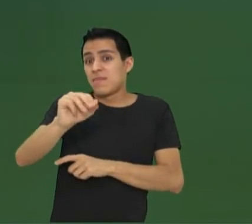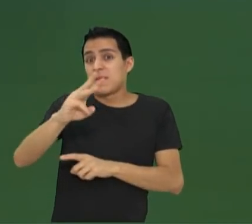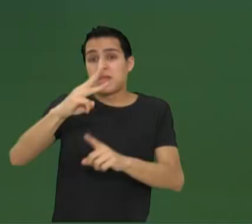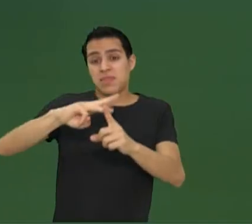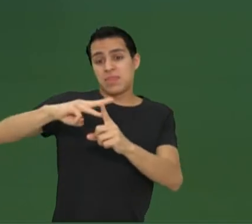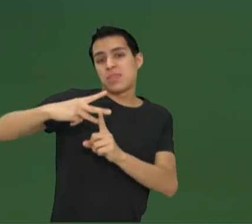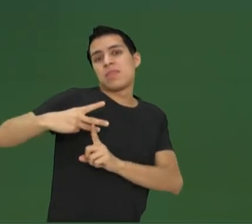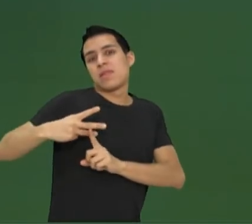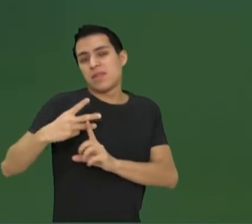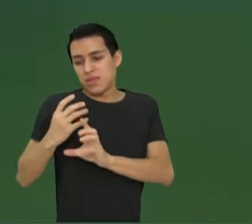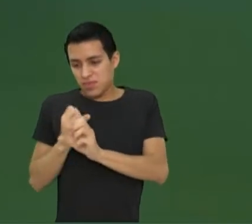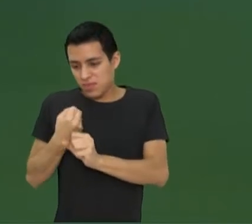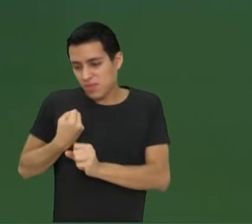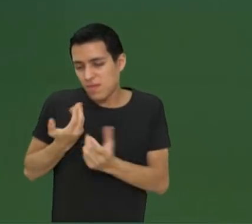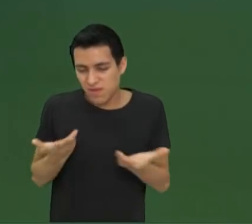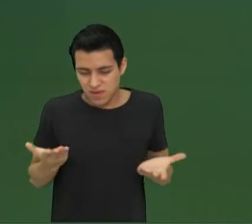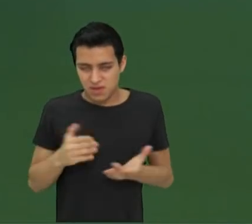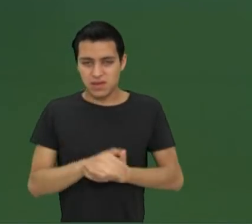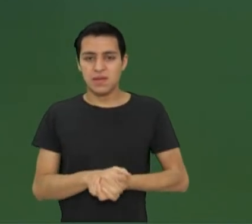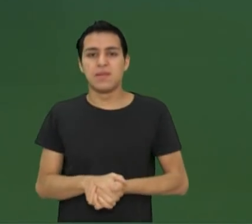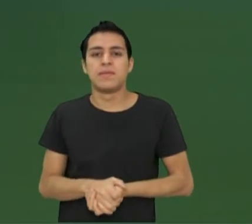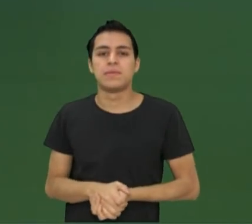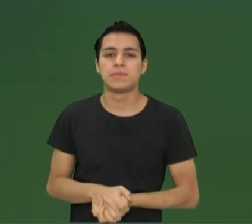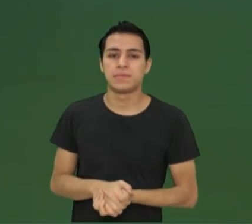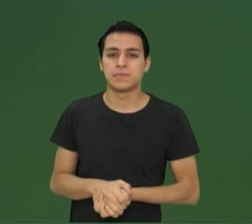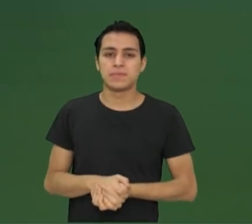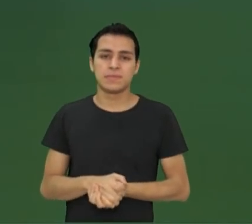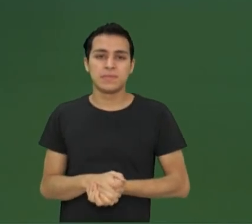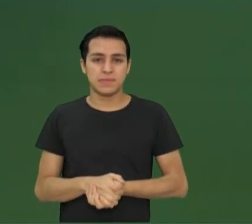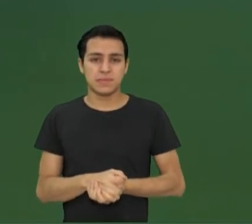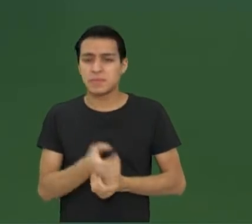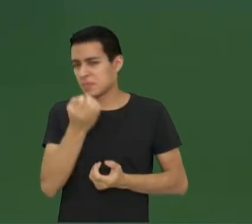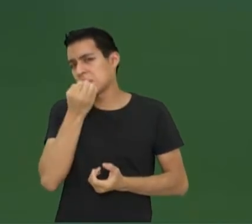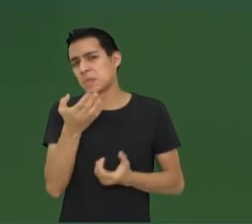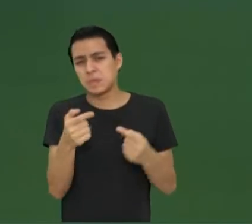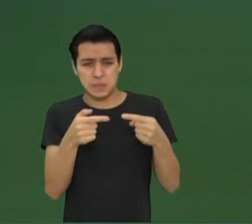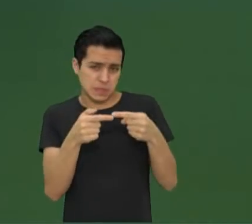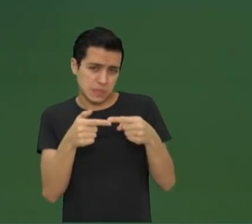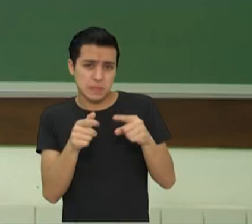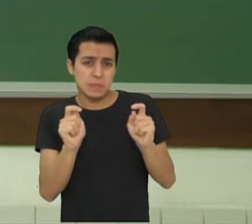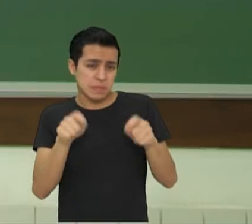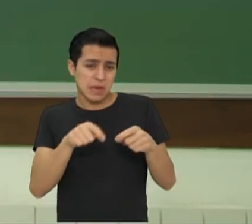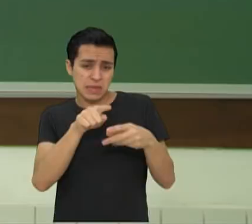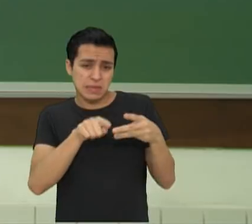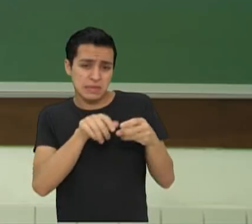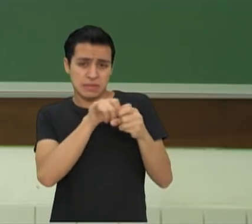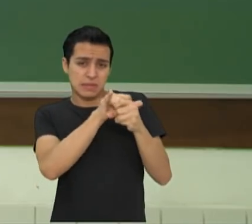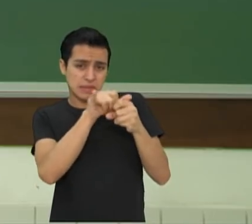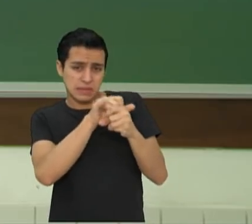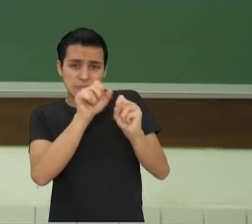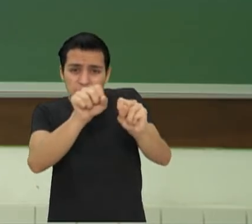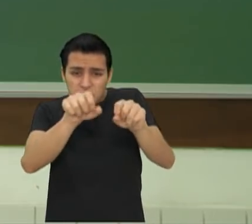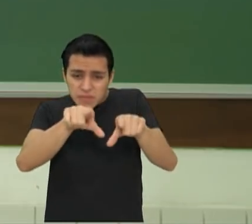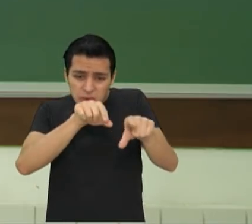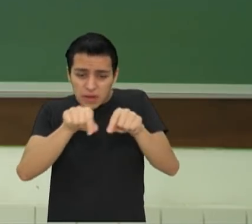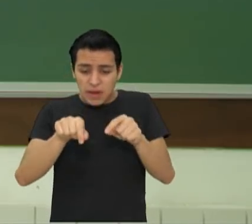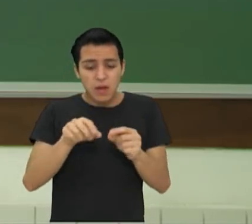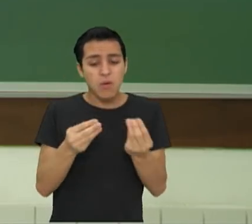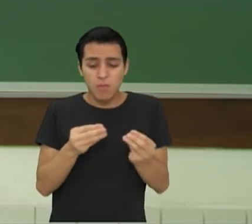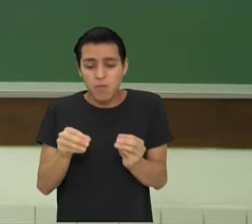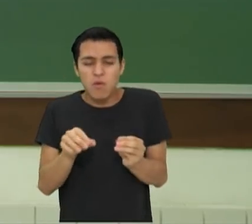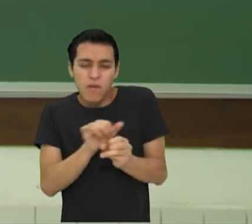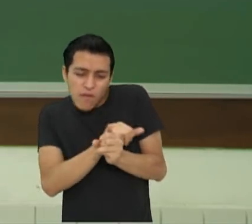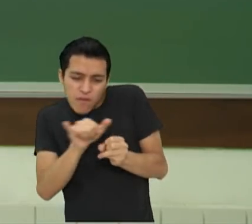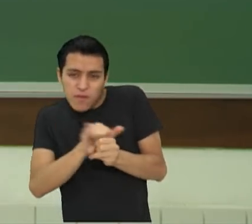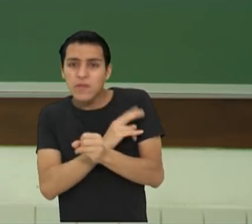mais, a dama dele vale 3 vezes a mais que o seu bispo, então vale a pena. Então são as 3 jogadas possíveis que poderíamos sair desse cheque. Essa foi moleza,